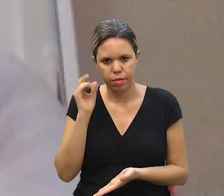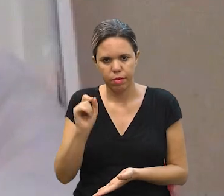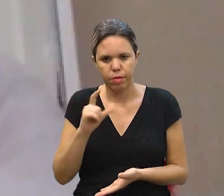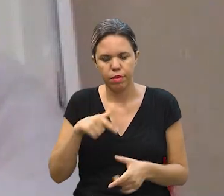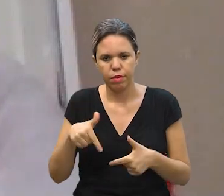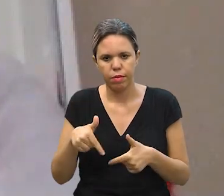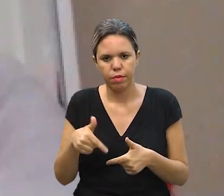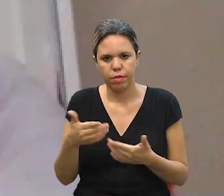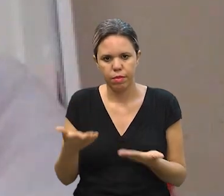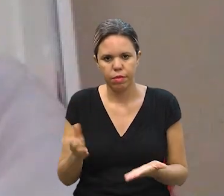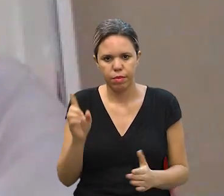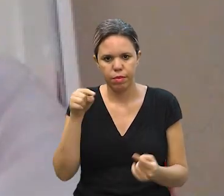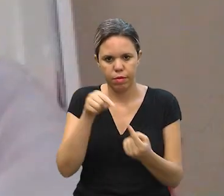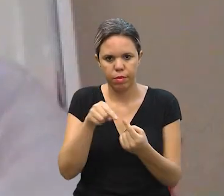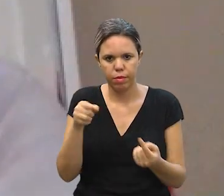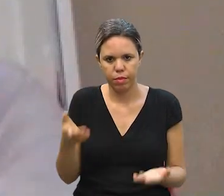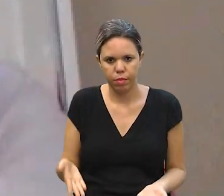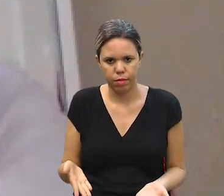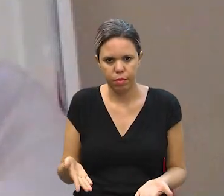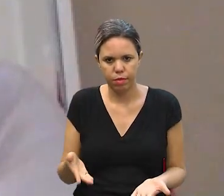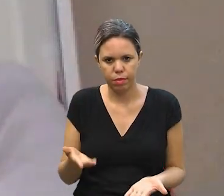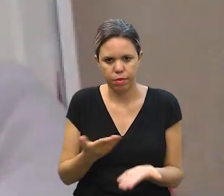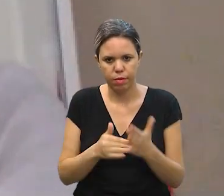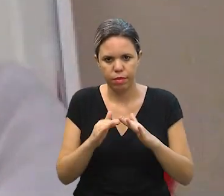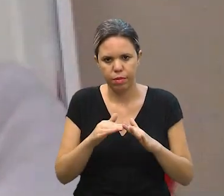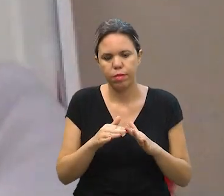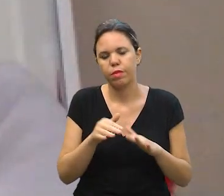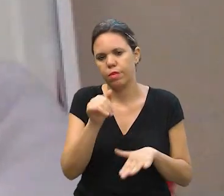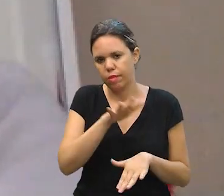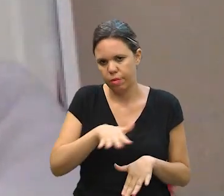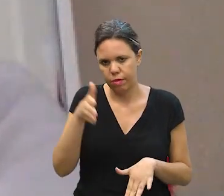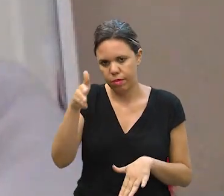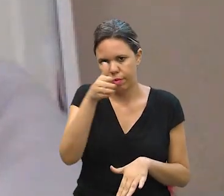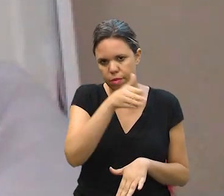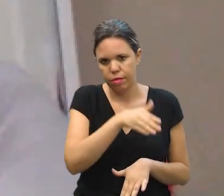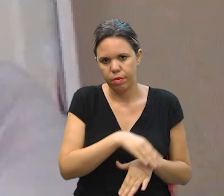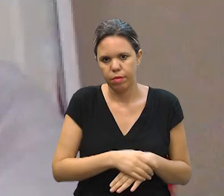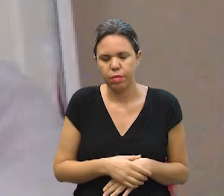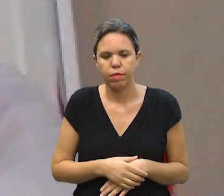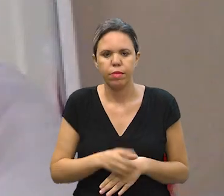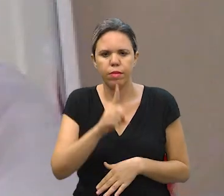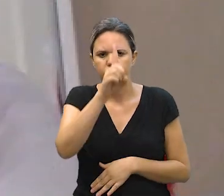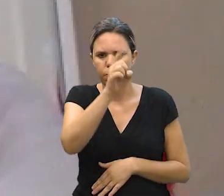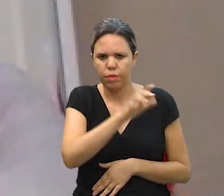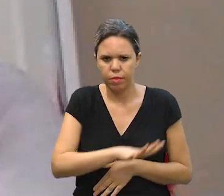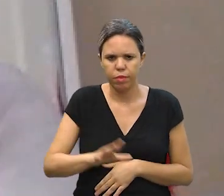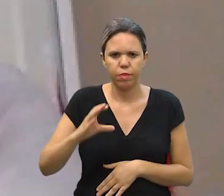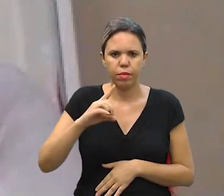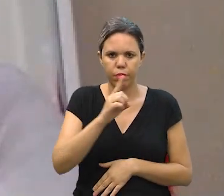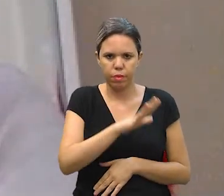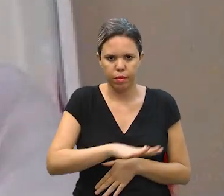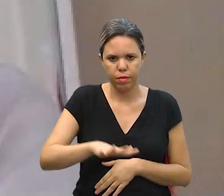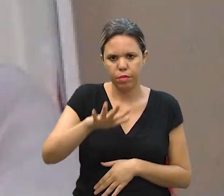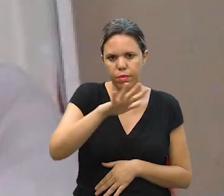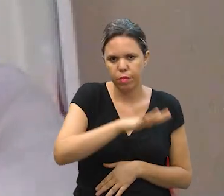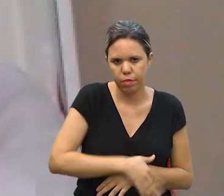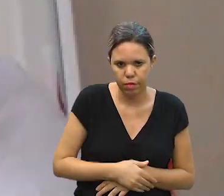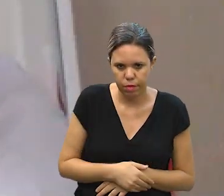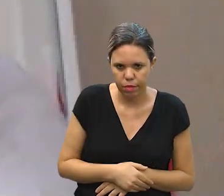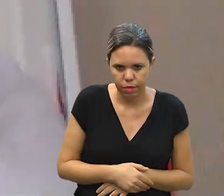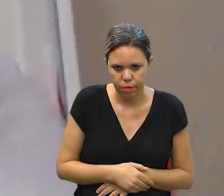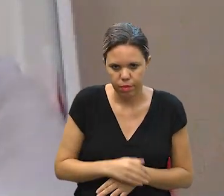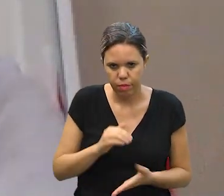quem trabalha diretamente nas escolas, né? Os diretores,